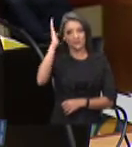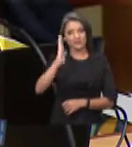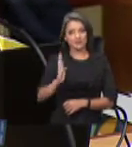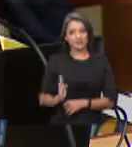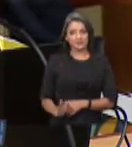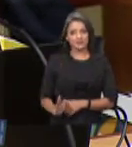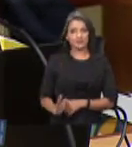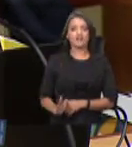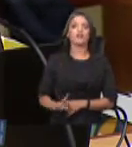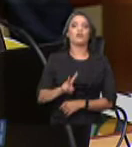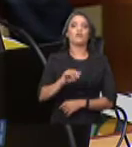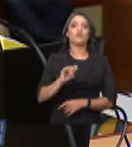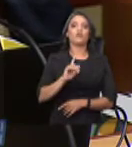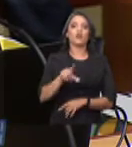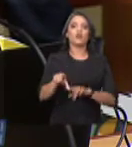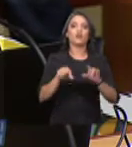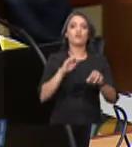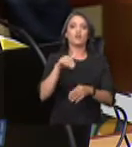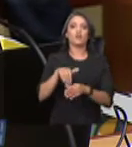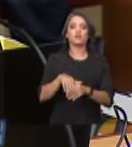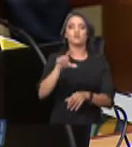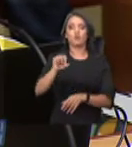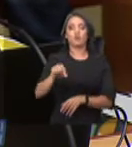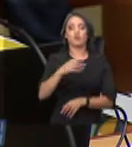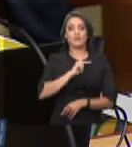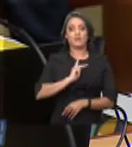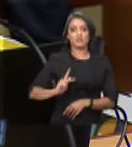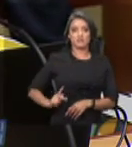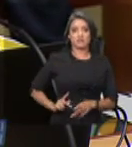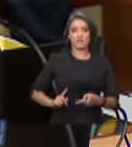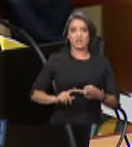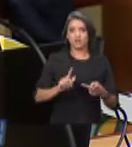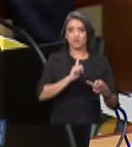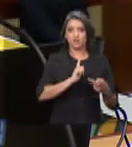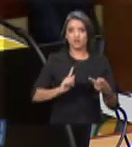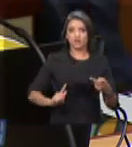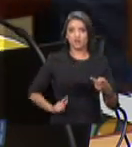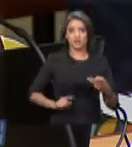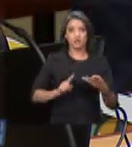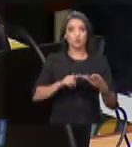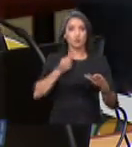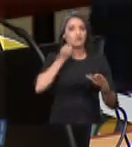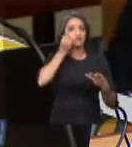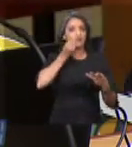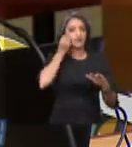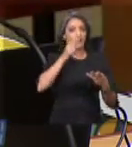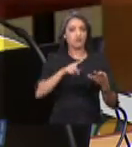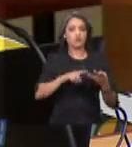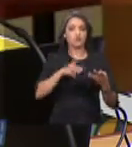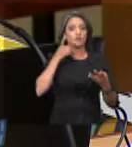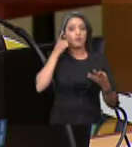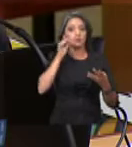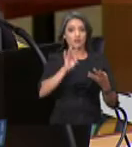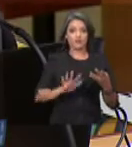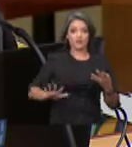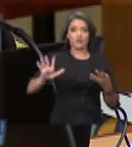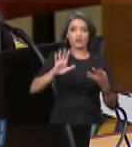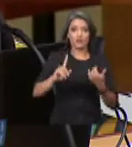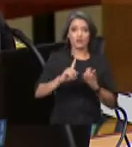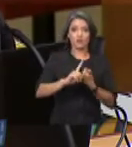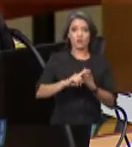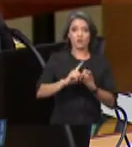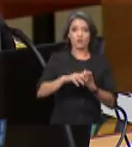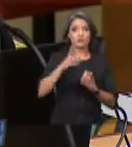que não escolher Presidente da República os governadores do Estado senadores da República Deputados Federais e